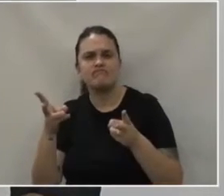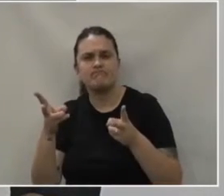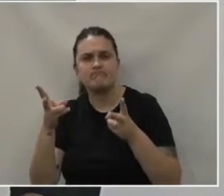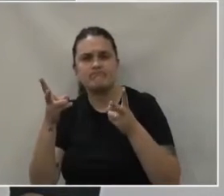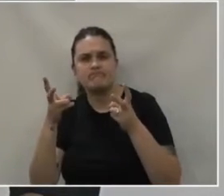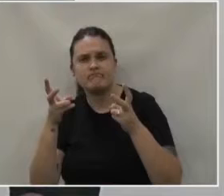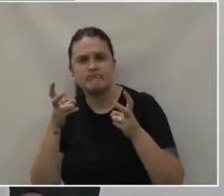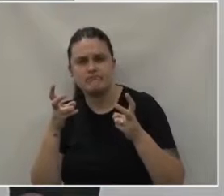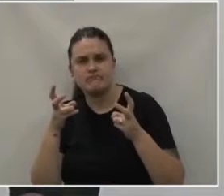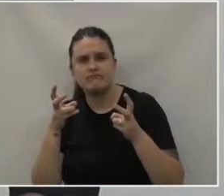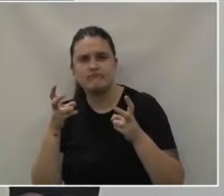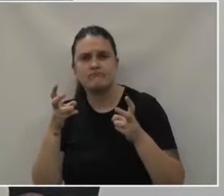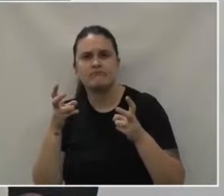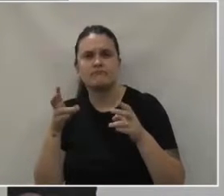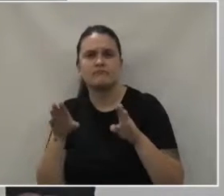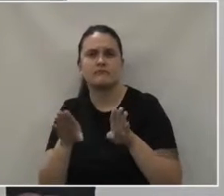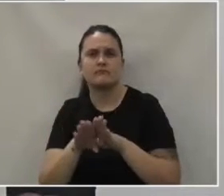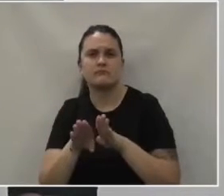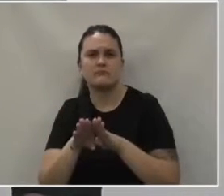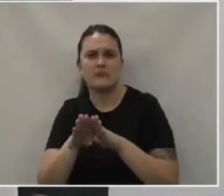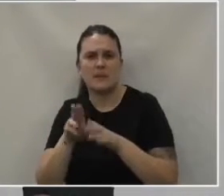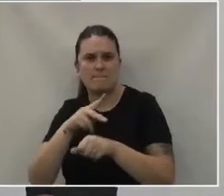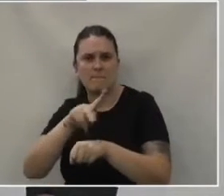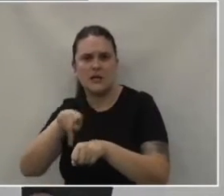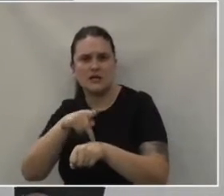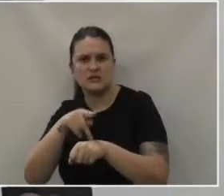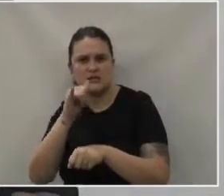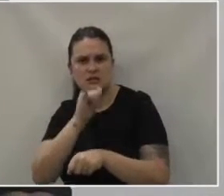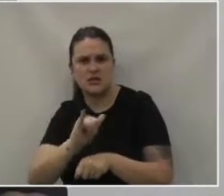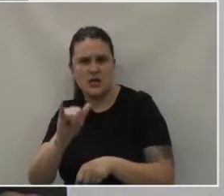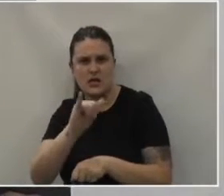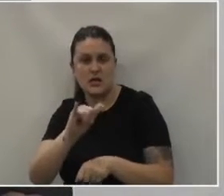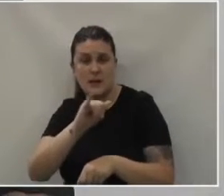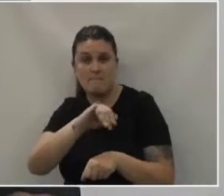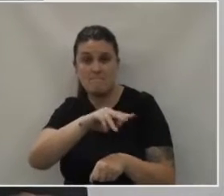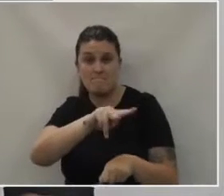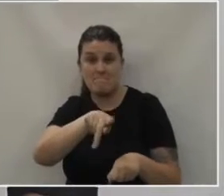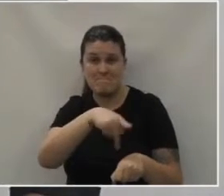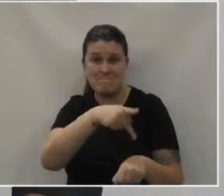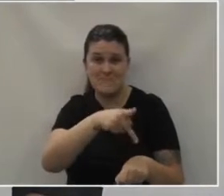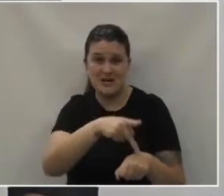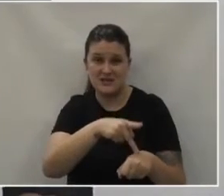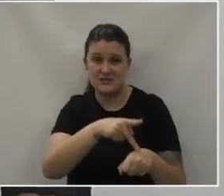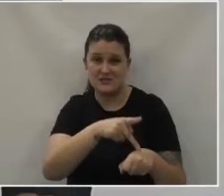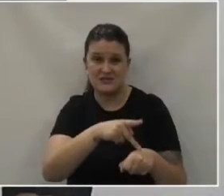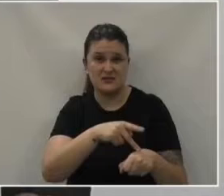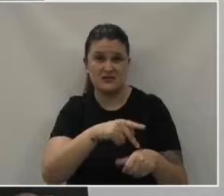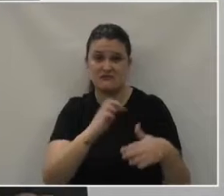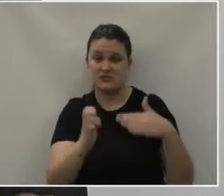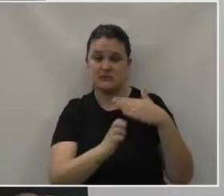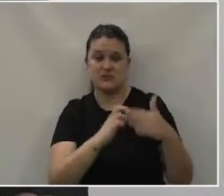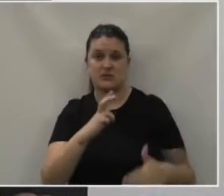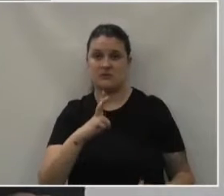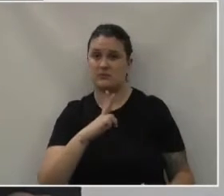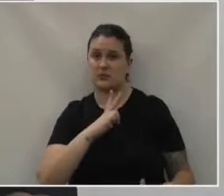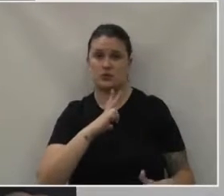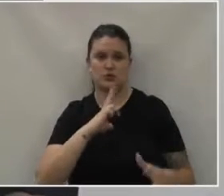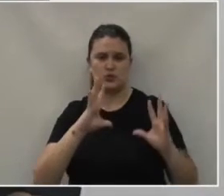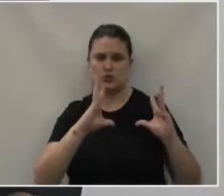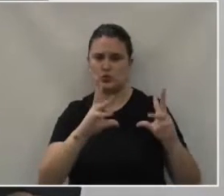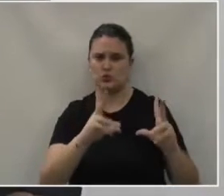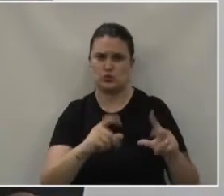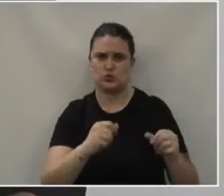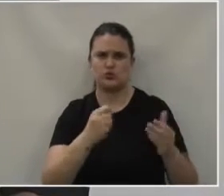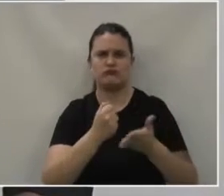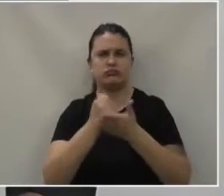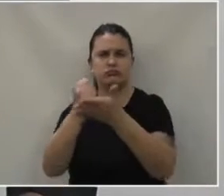observando, bem como a Itália, né, foi um país que privatizou toda a parte das suas